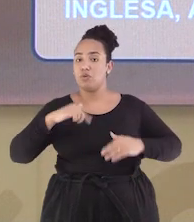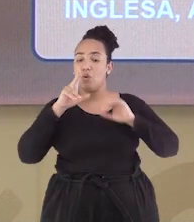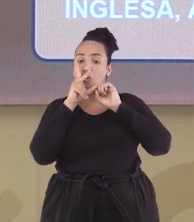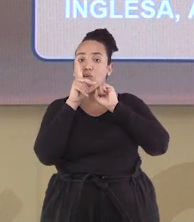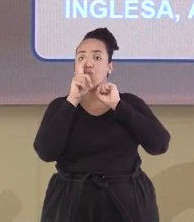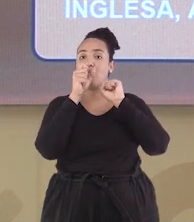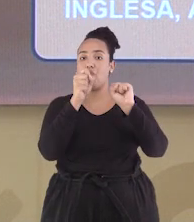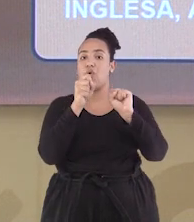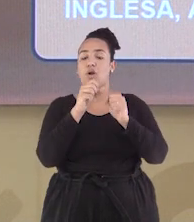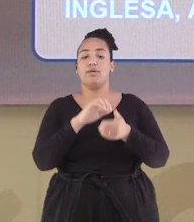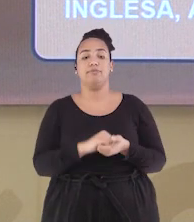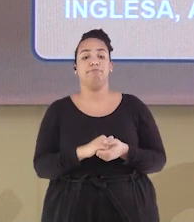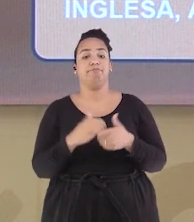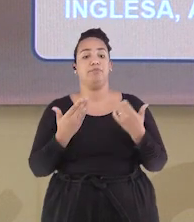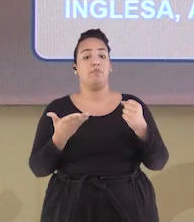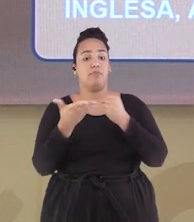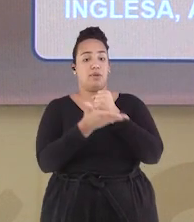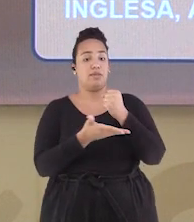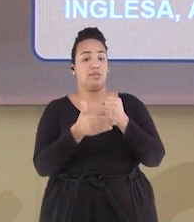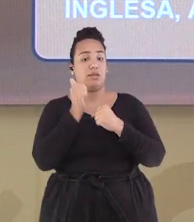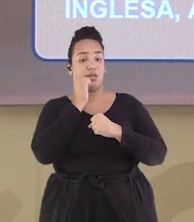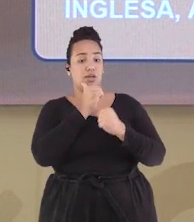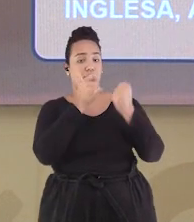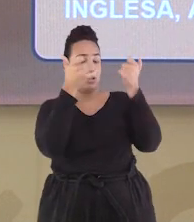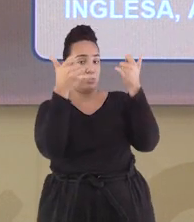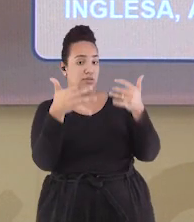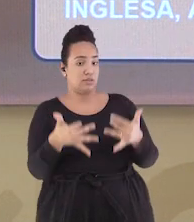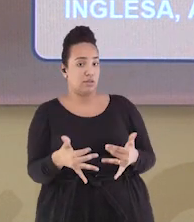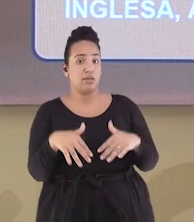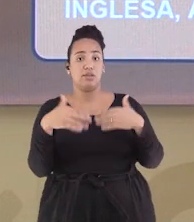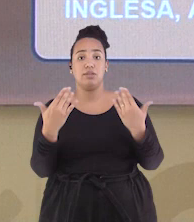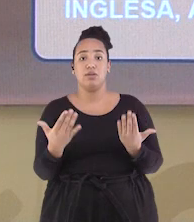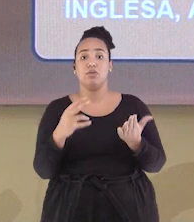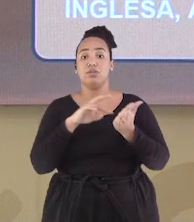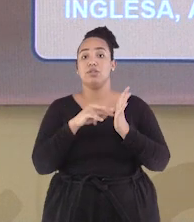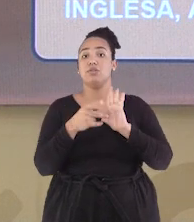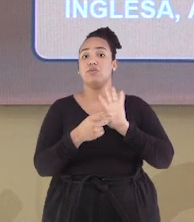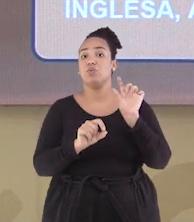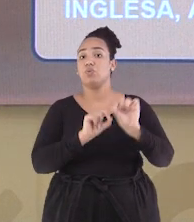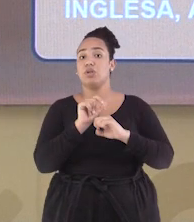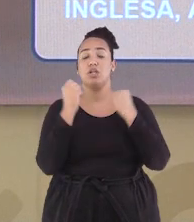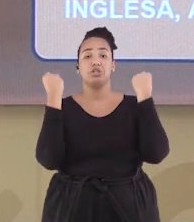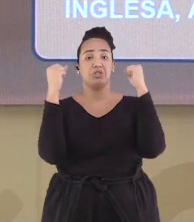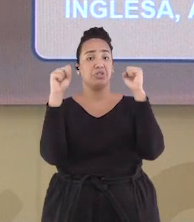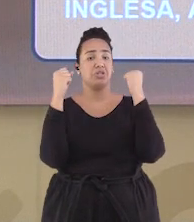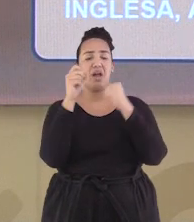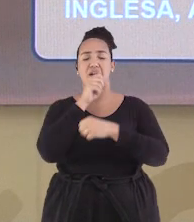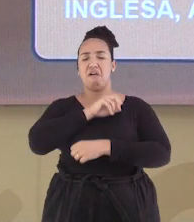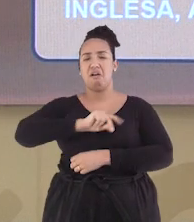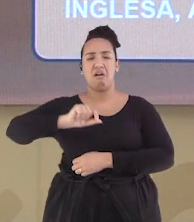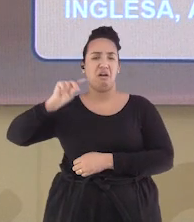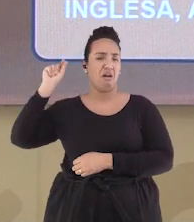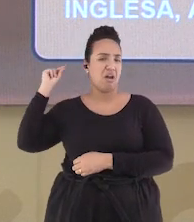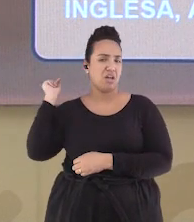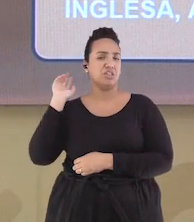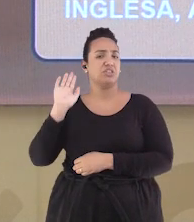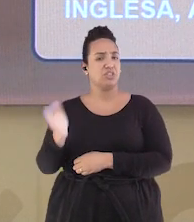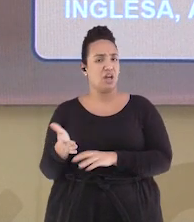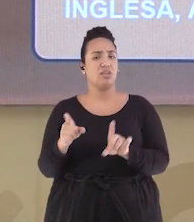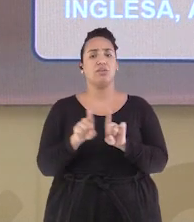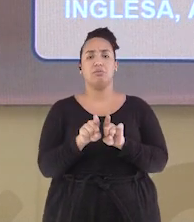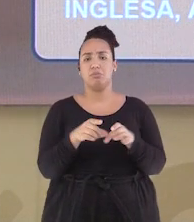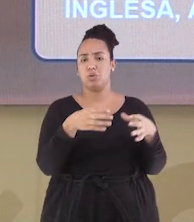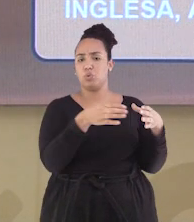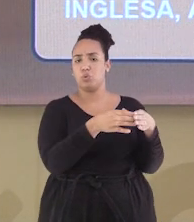base nessa definição, podemos afirmar que a ginástica existe desde quando o homem surgiu e começou a se organizar em